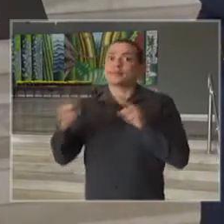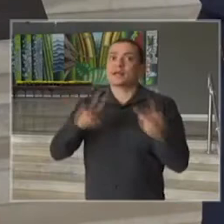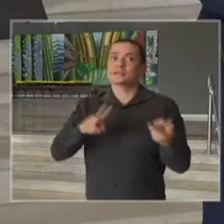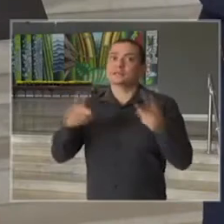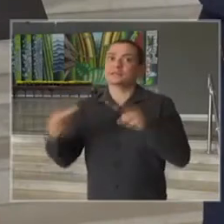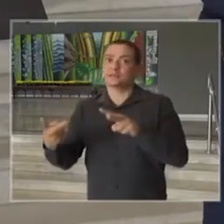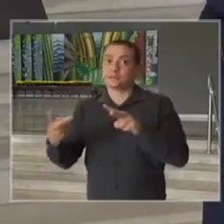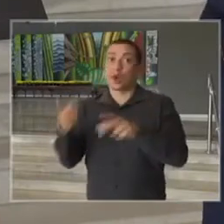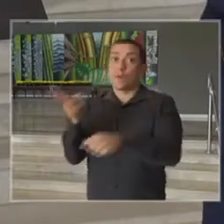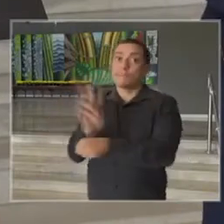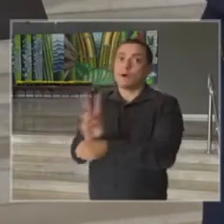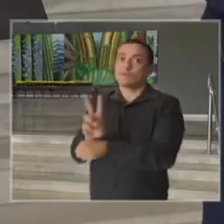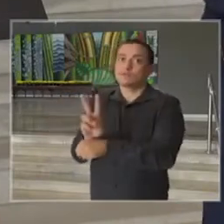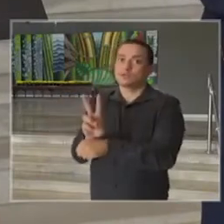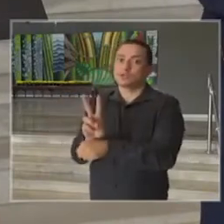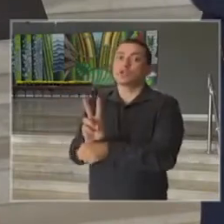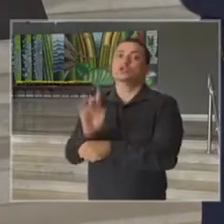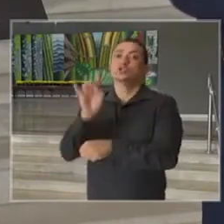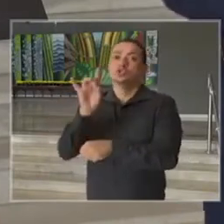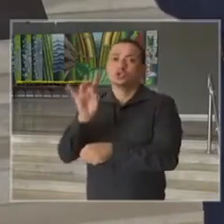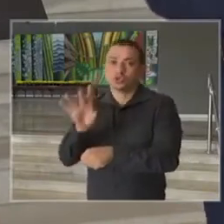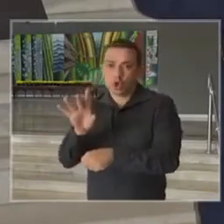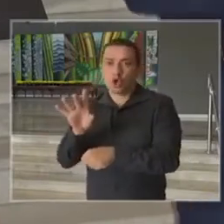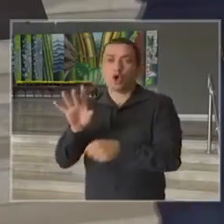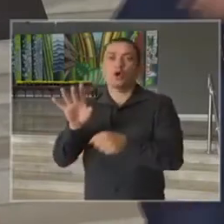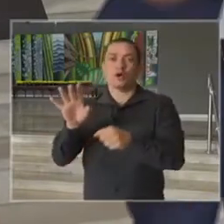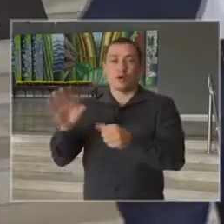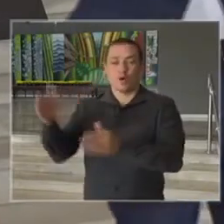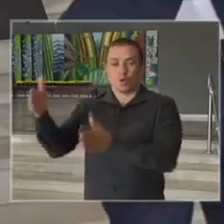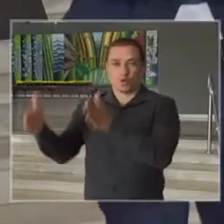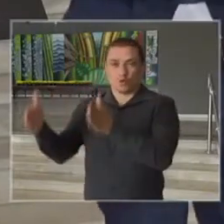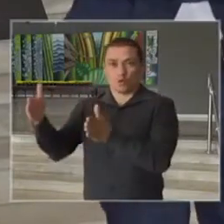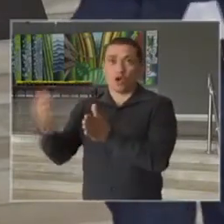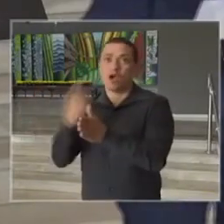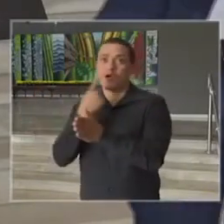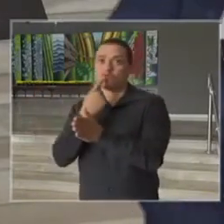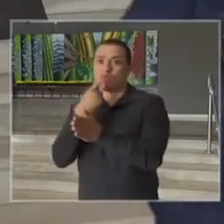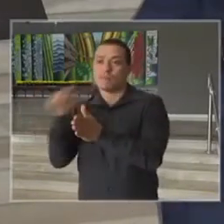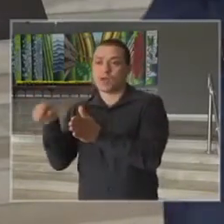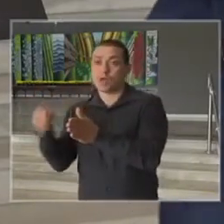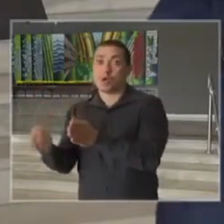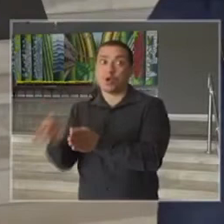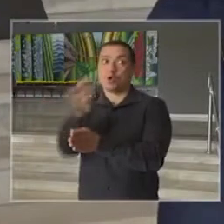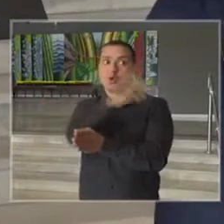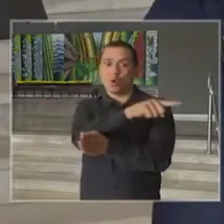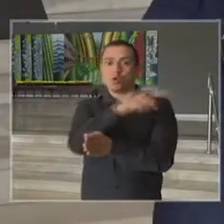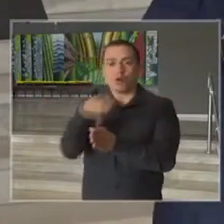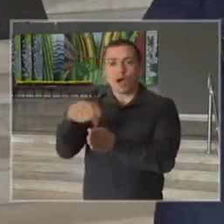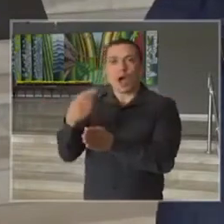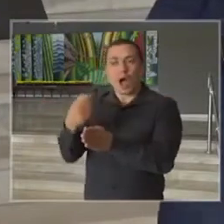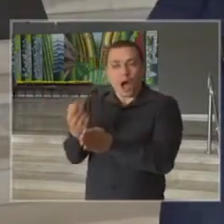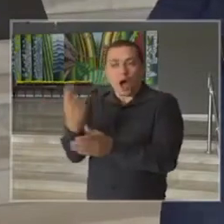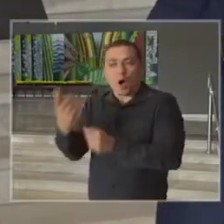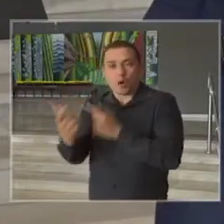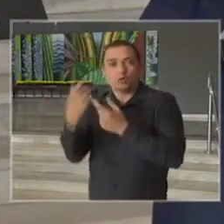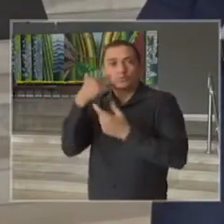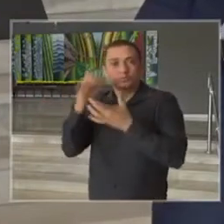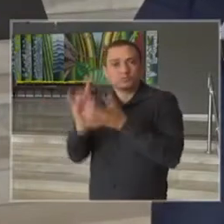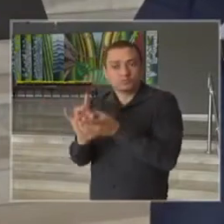ou melhor dizendo, transicional de atividades que estavam suspensas,